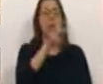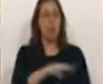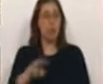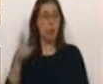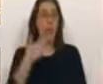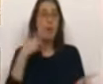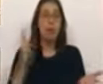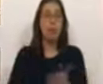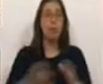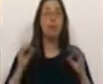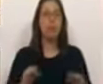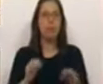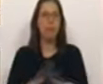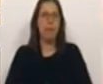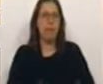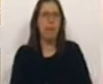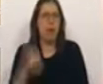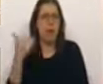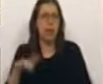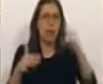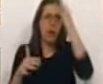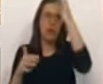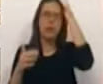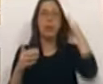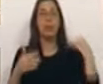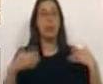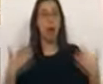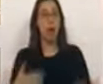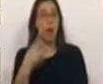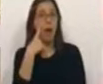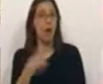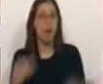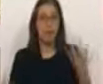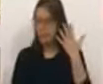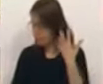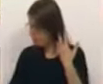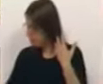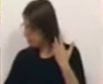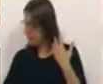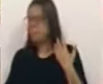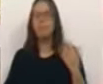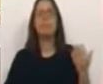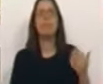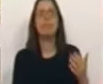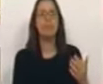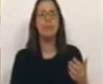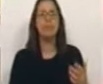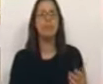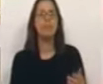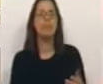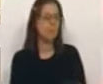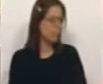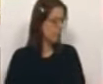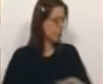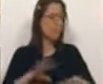euros, quando na verdade sairia muito mais cara, como aliás agora se verifica. Mas foi uma resolução mal feita também porque